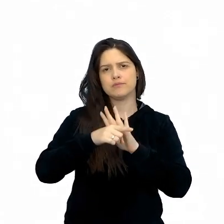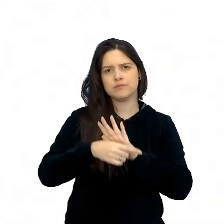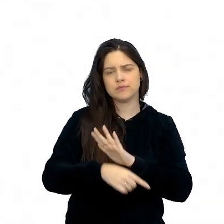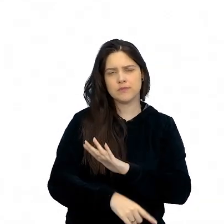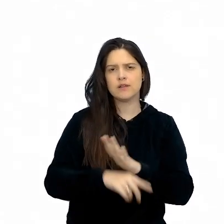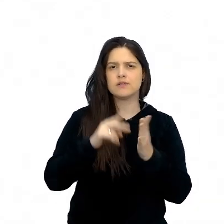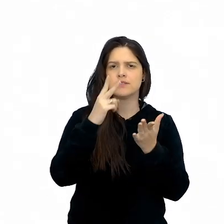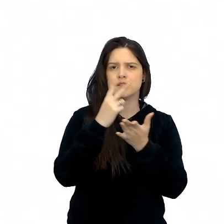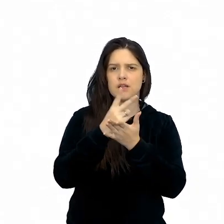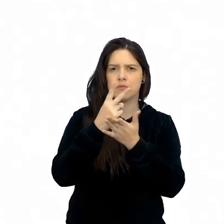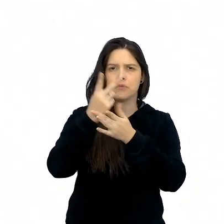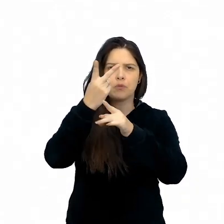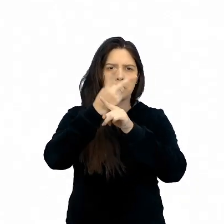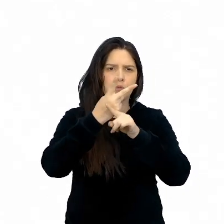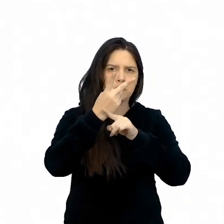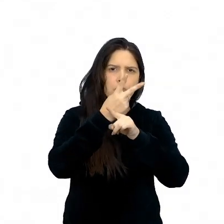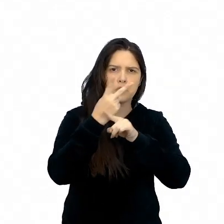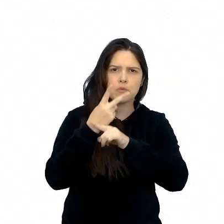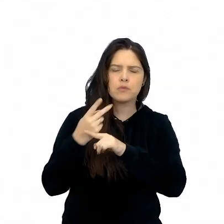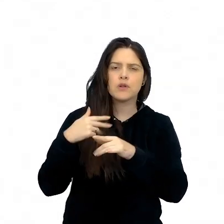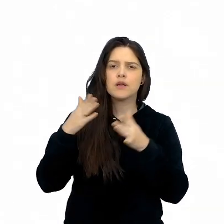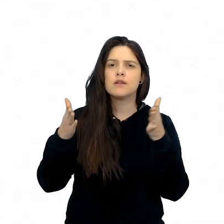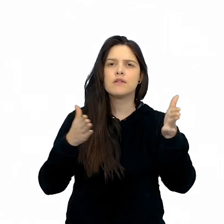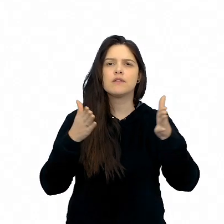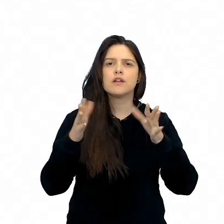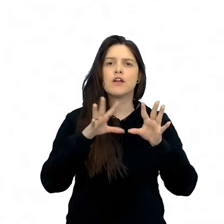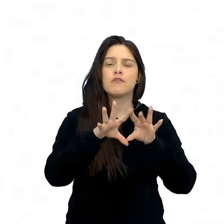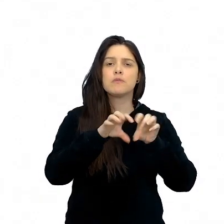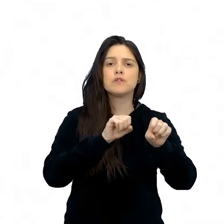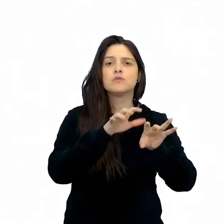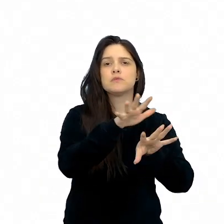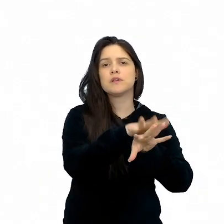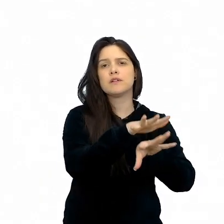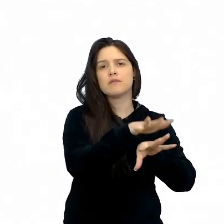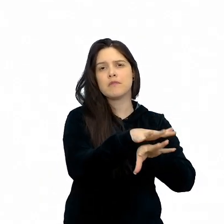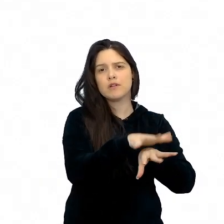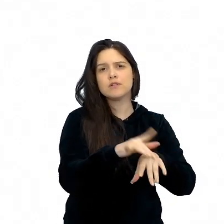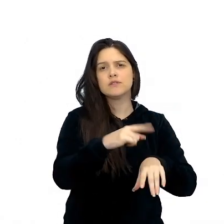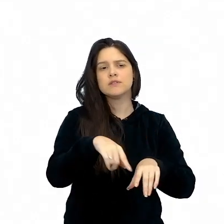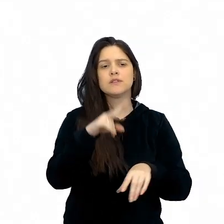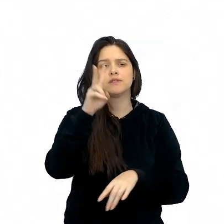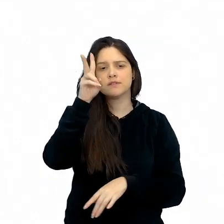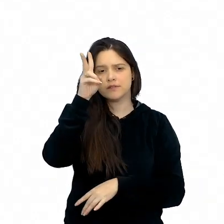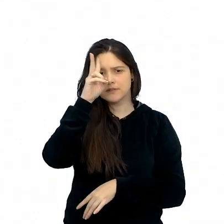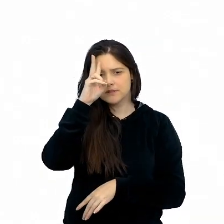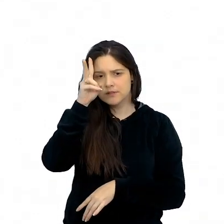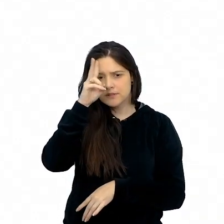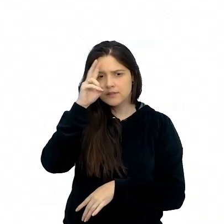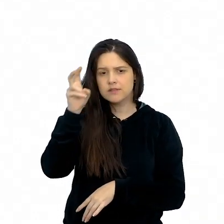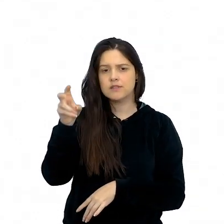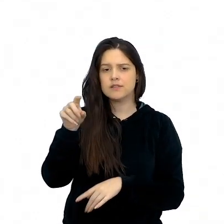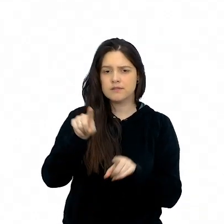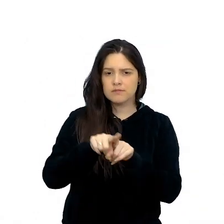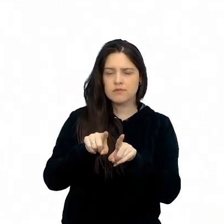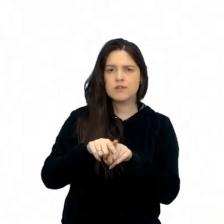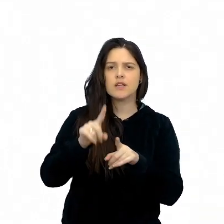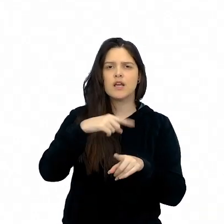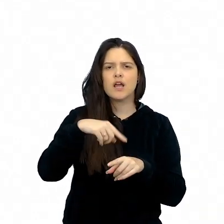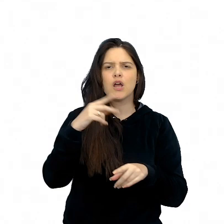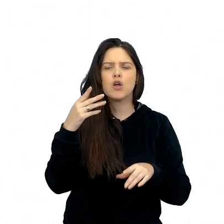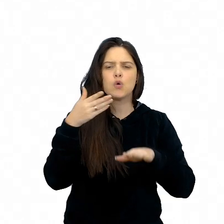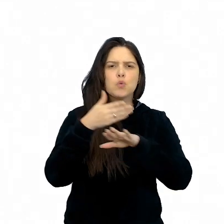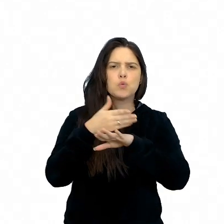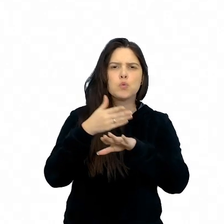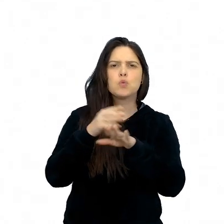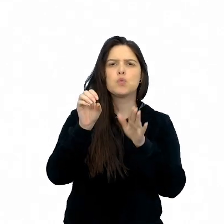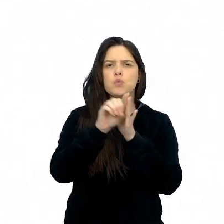sempre procurar pela data e lembrar que as nossas formações de matemática, sempre às quintas-feiras. Então, basta procurar a quinta, a gente vai ver se é formação de etapa